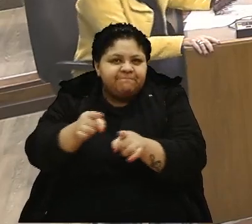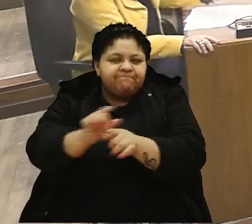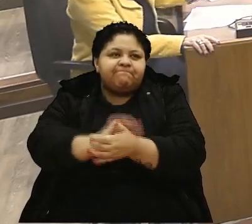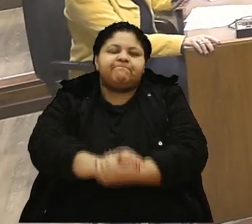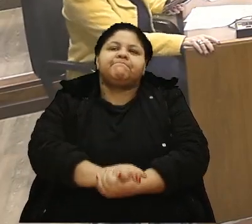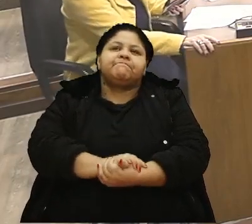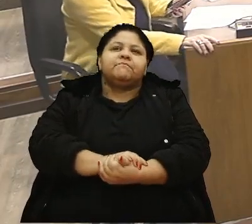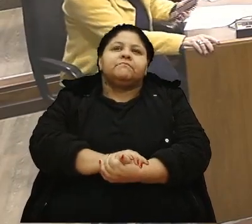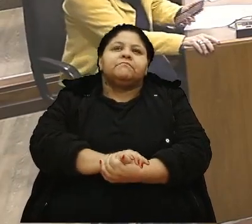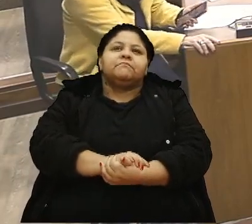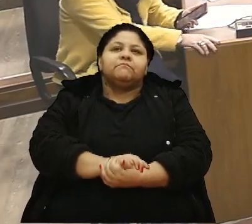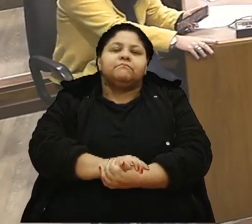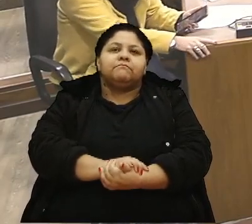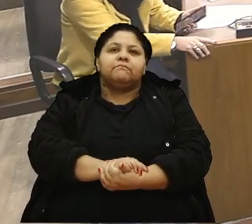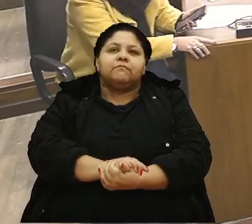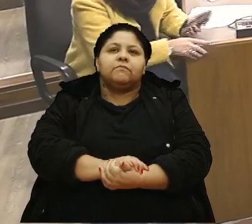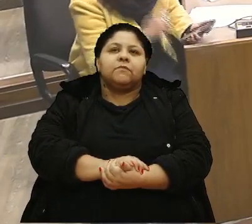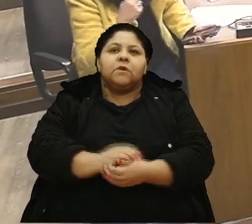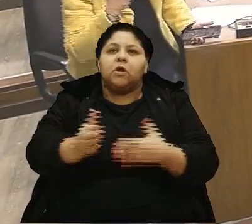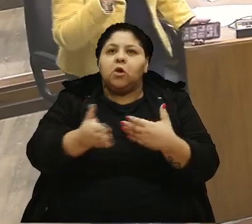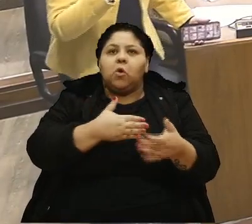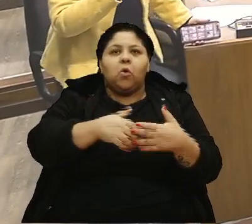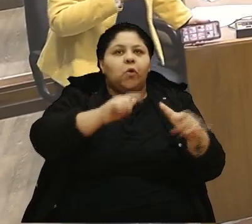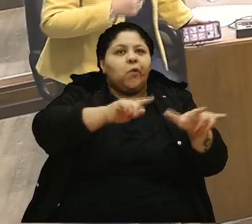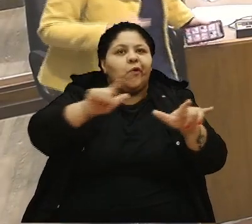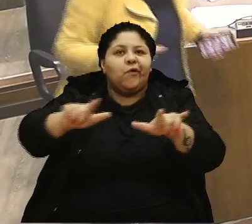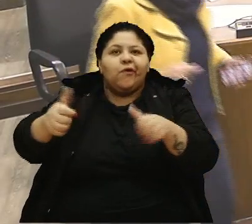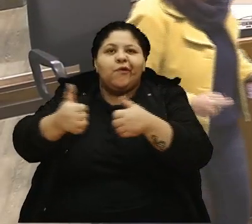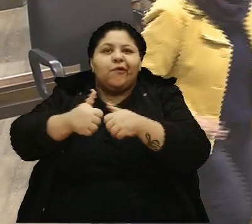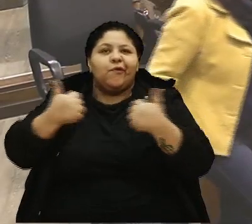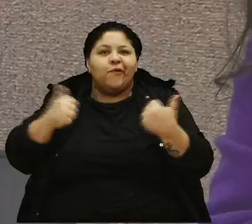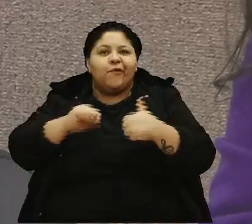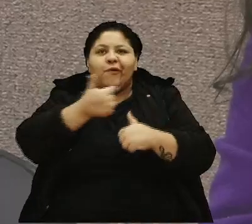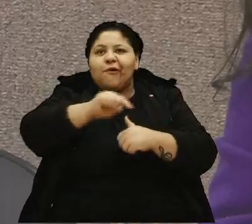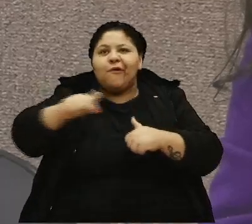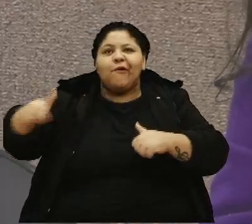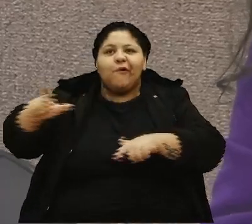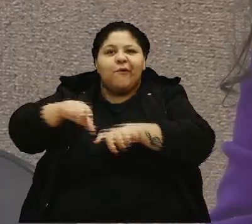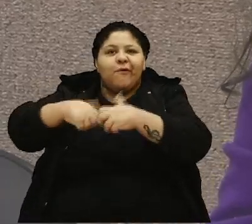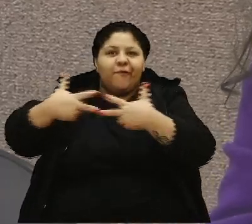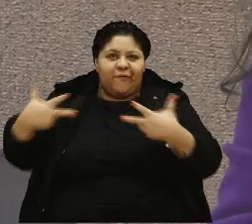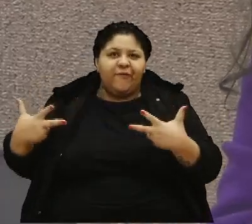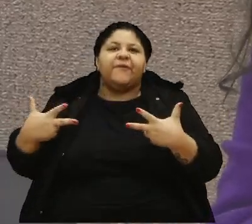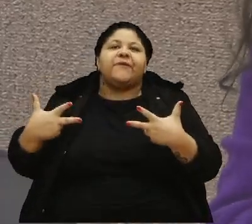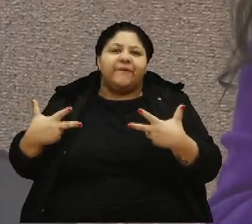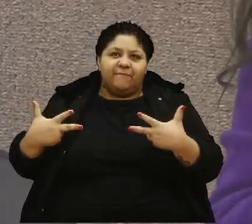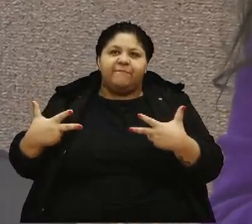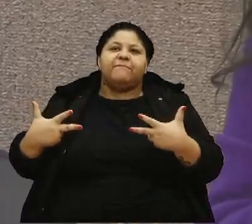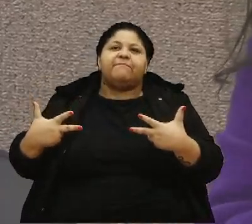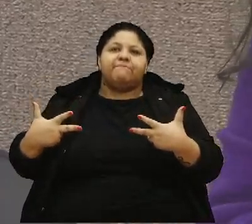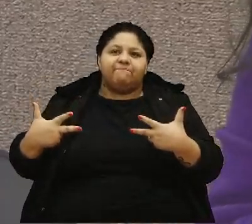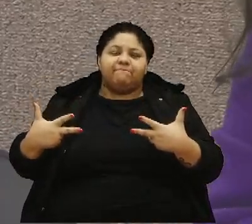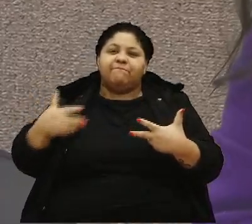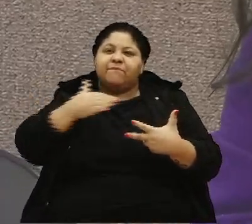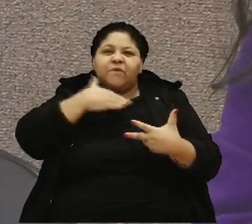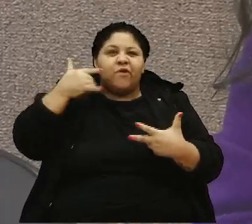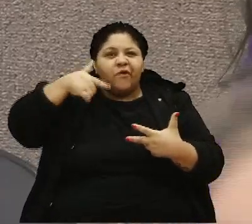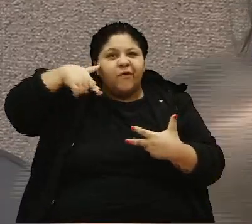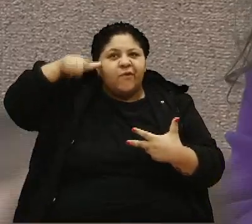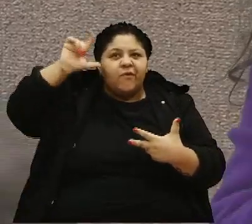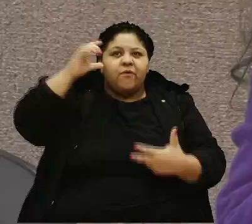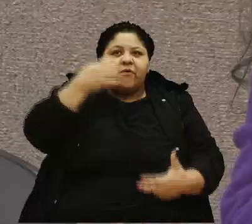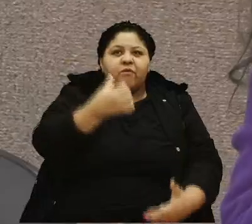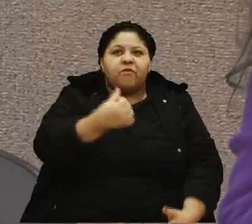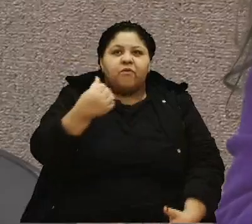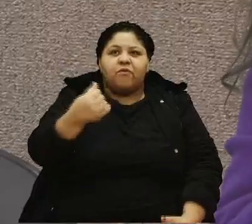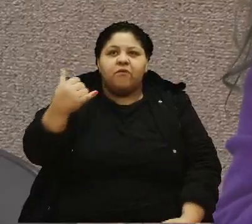ele estivesse, também estava a gaita ou qualquer outro instrumento com os quais ele se virava muito bem. Faleceu ontem aos